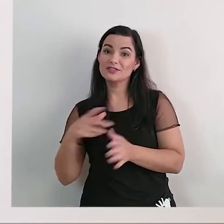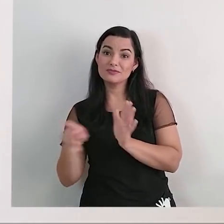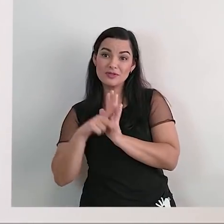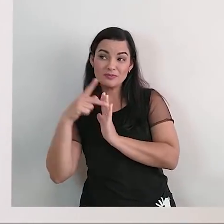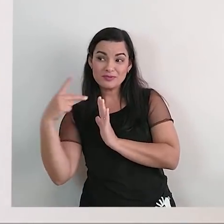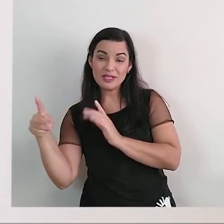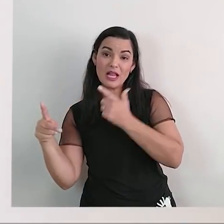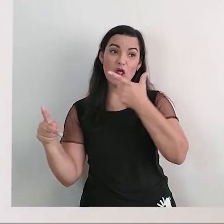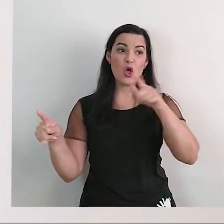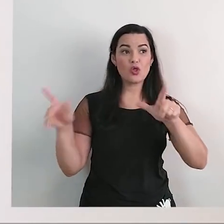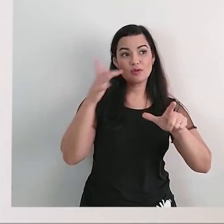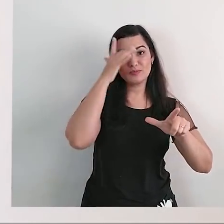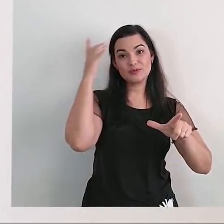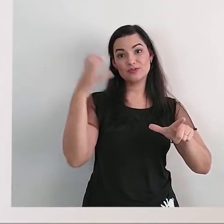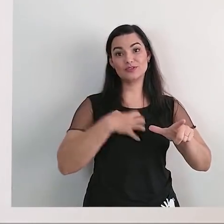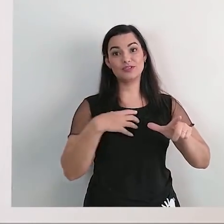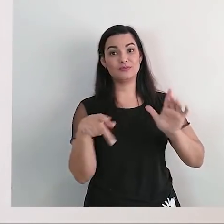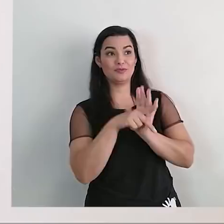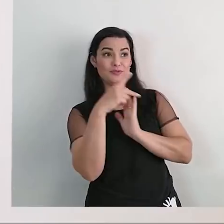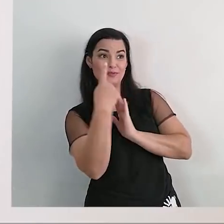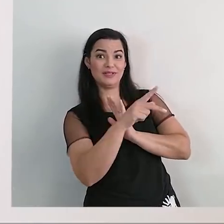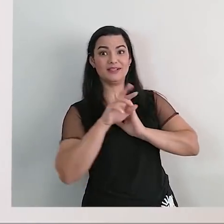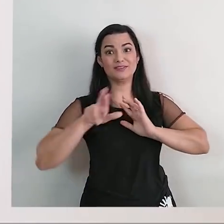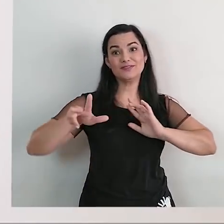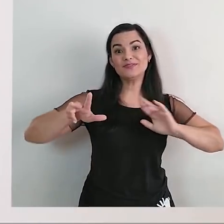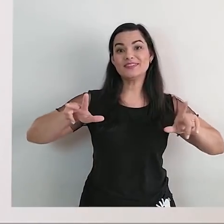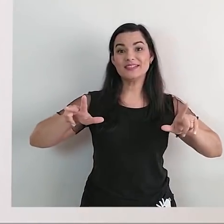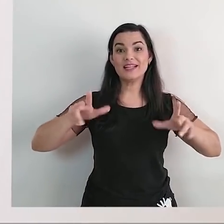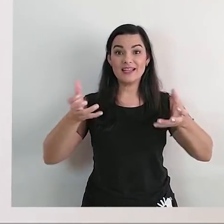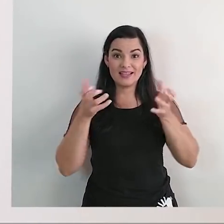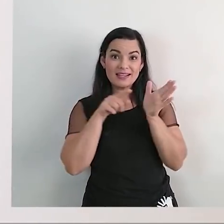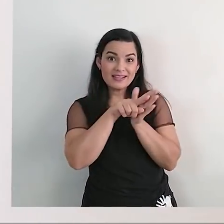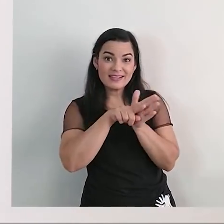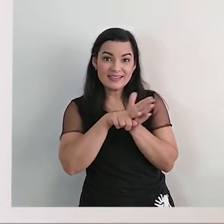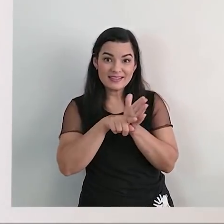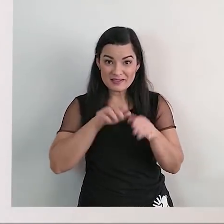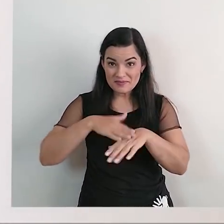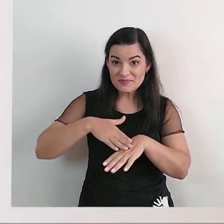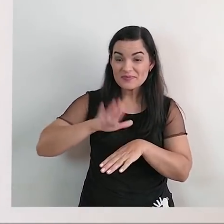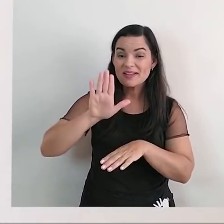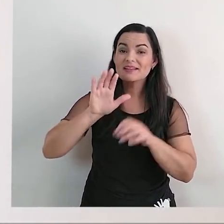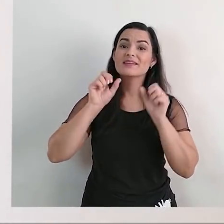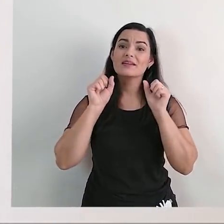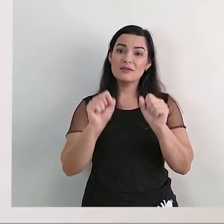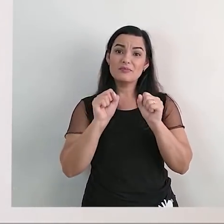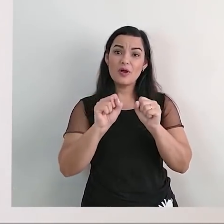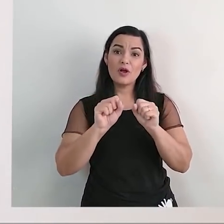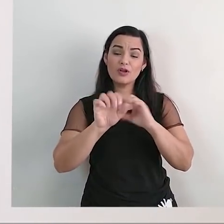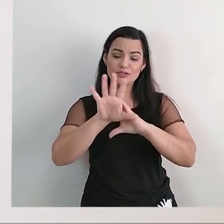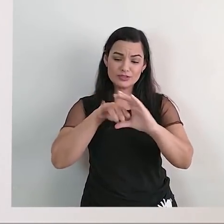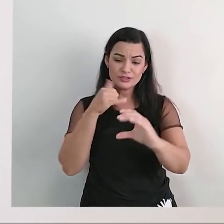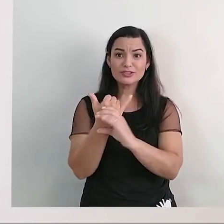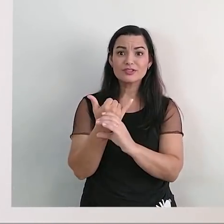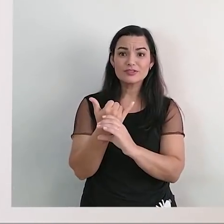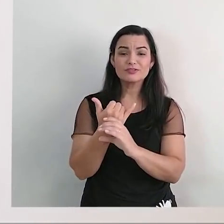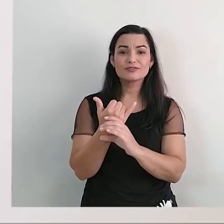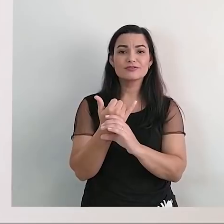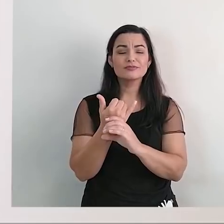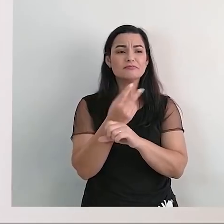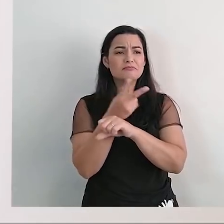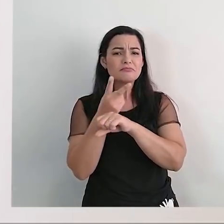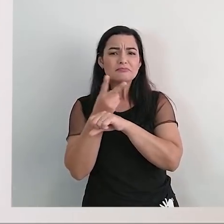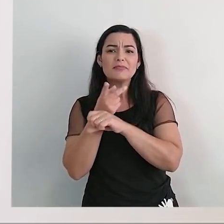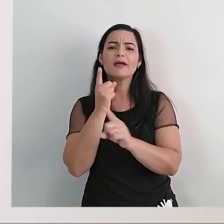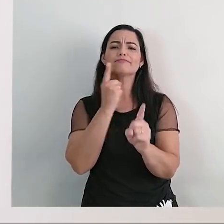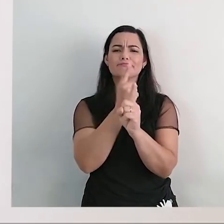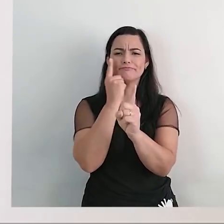jeito, outras fazem de outro. Se você quiser pesquisar um pouquinho mais, você pode entrar no YouTube,